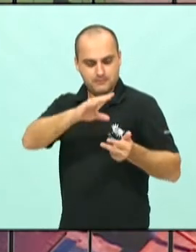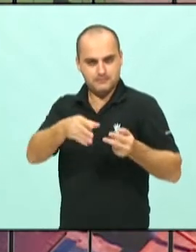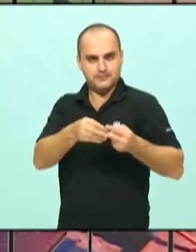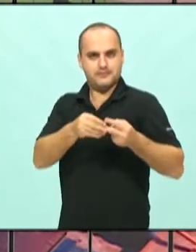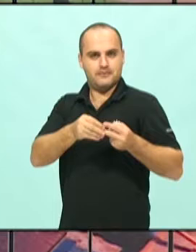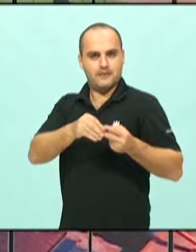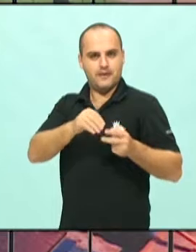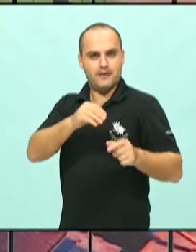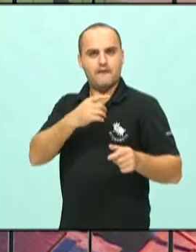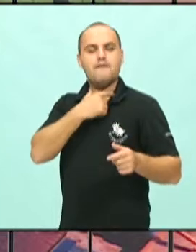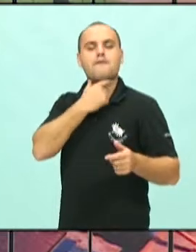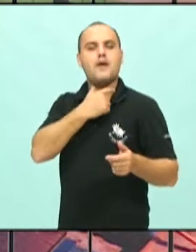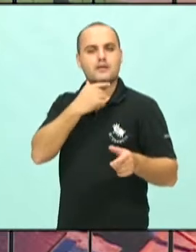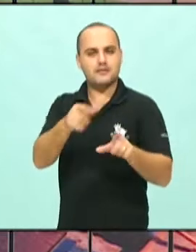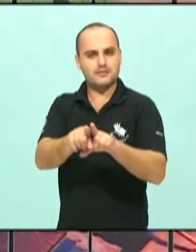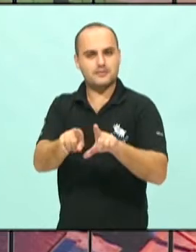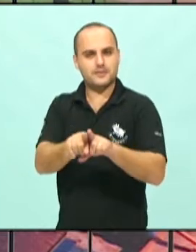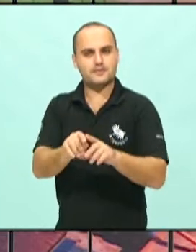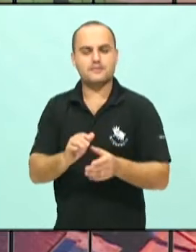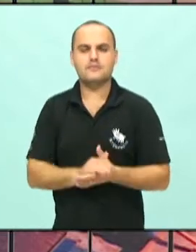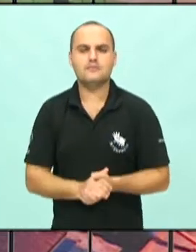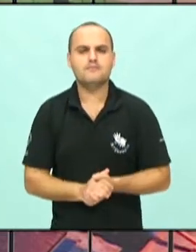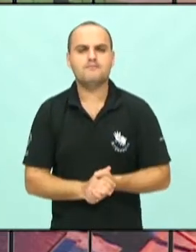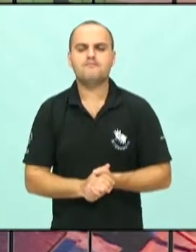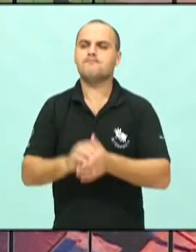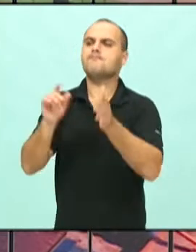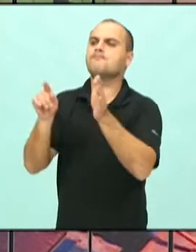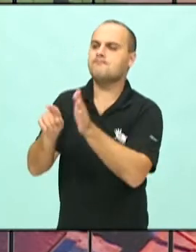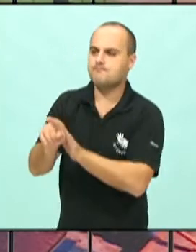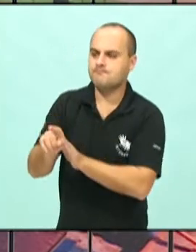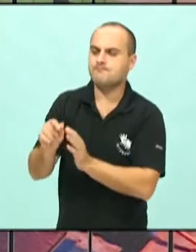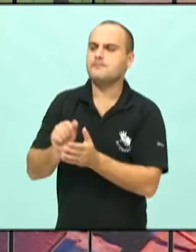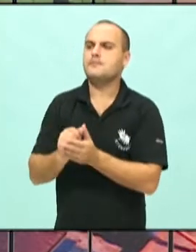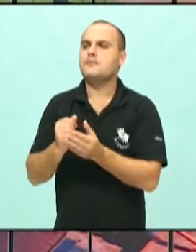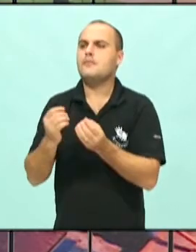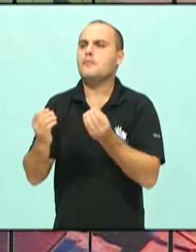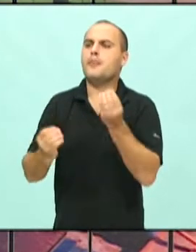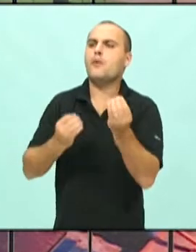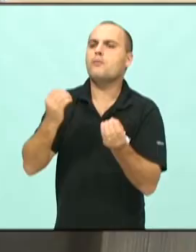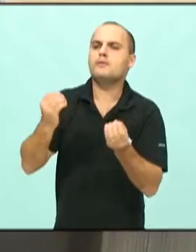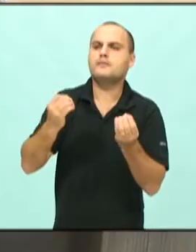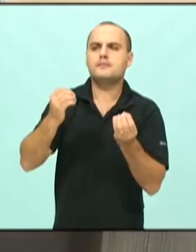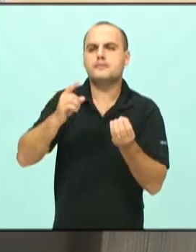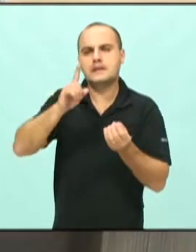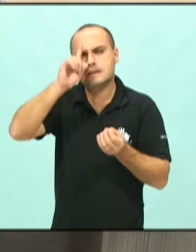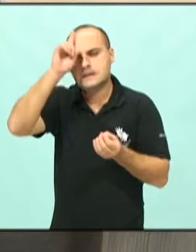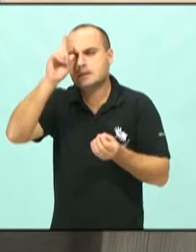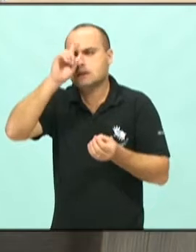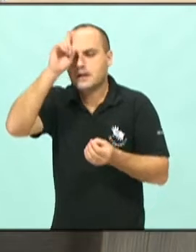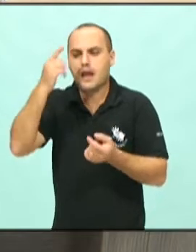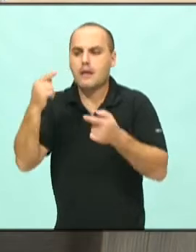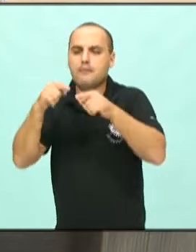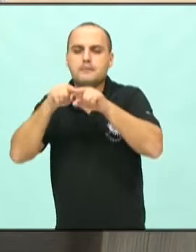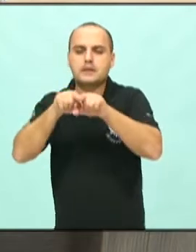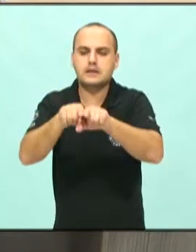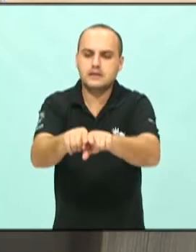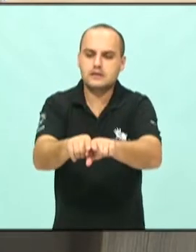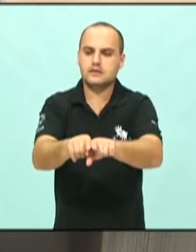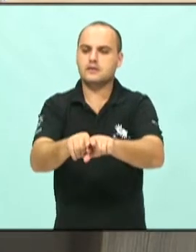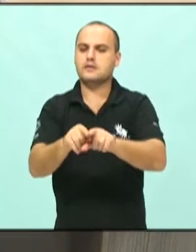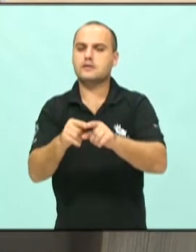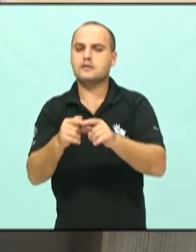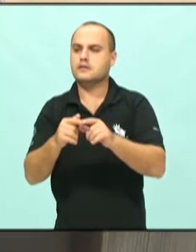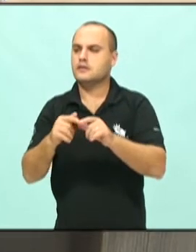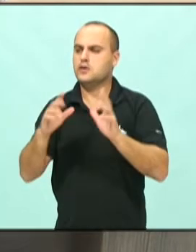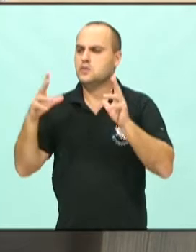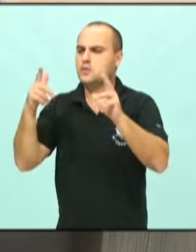Pauletti. Bom, como que funciona, como que foi montar a parceria e assim,